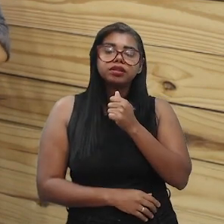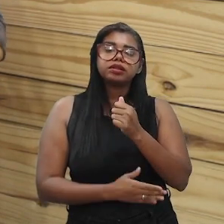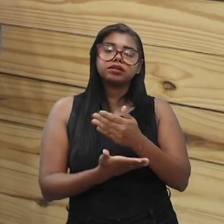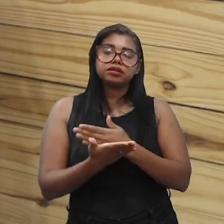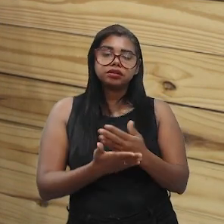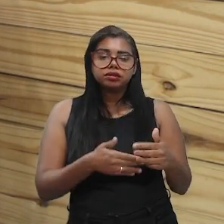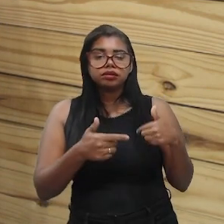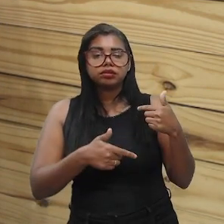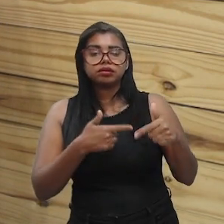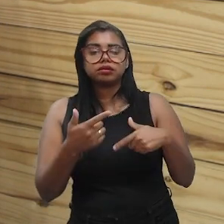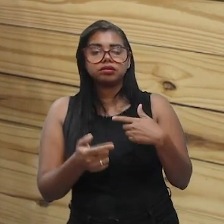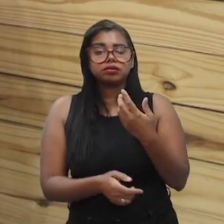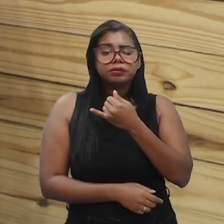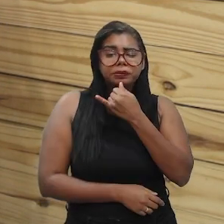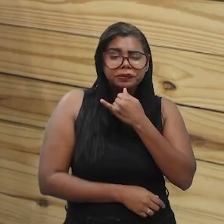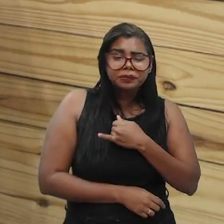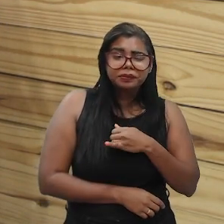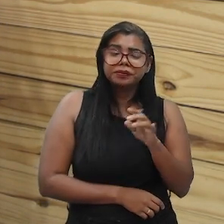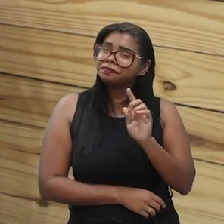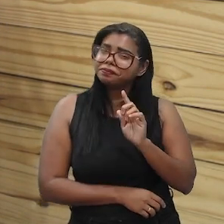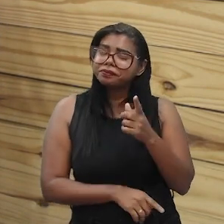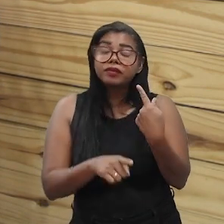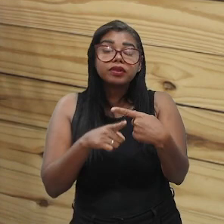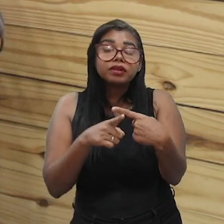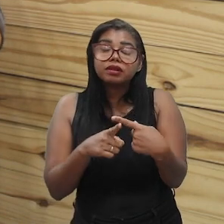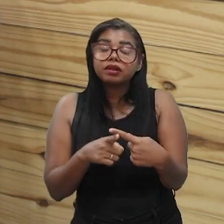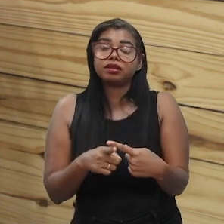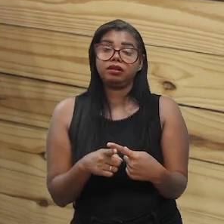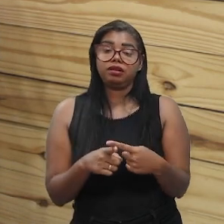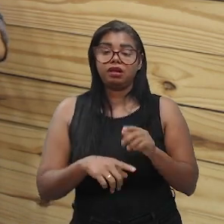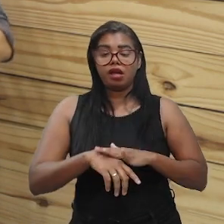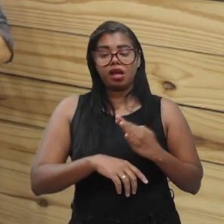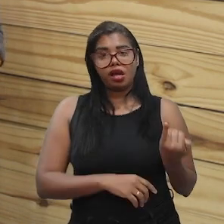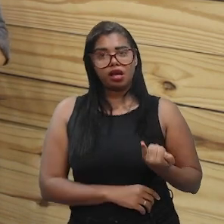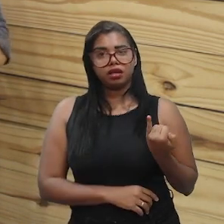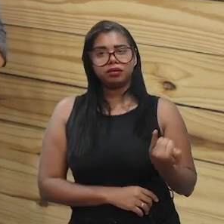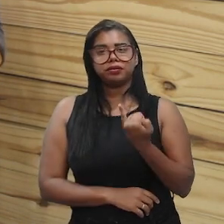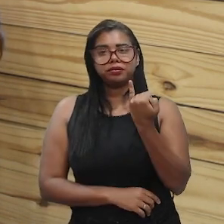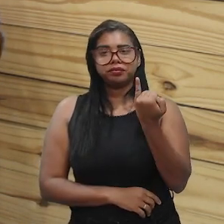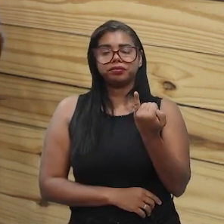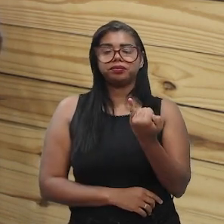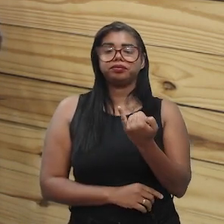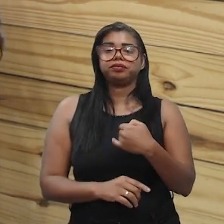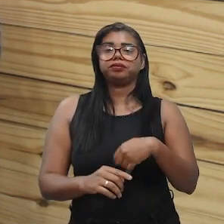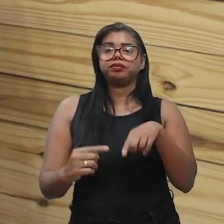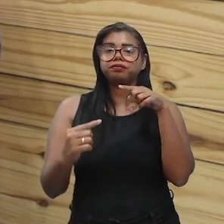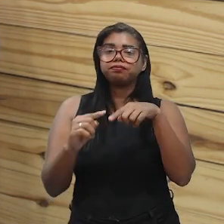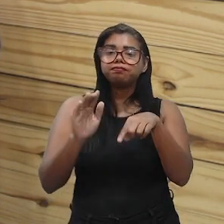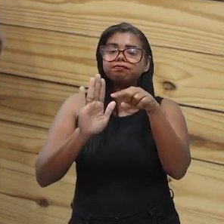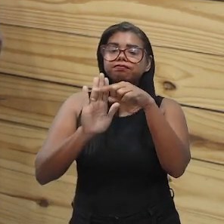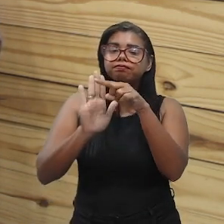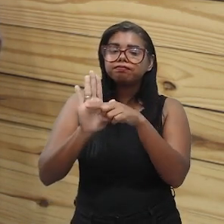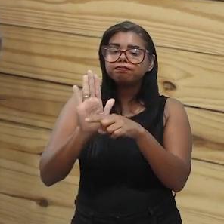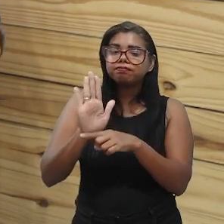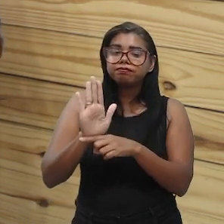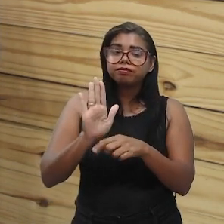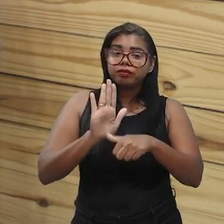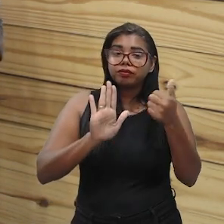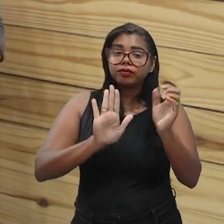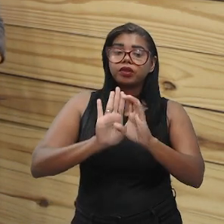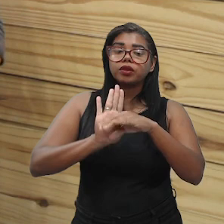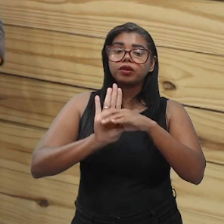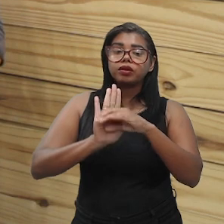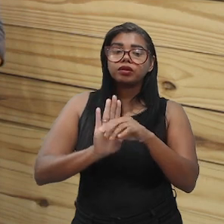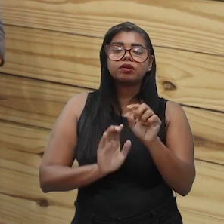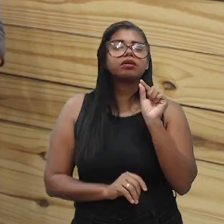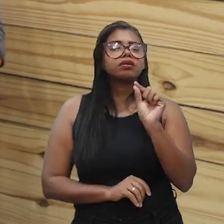trabalho, que ele não se angustie. Não é? E por que é tão importante se estabelecer meta? Primeiro, vamos definir aqui os conceitos. O que seria